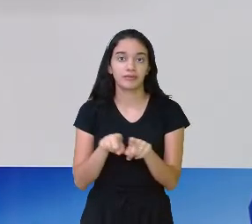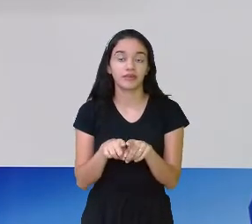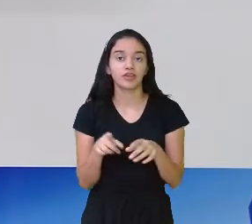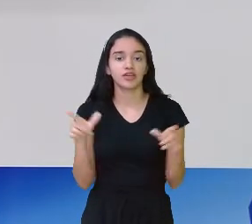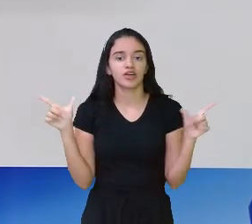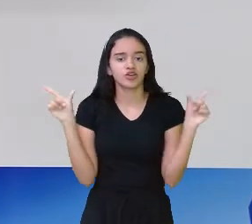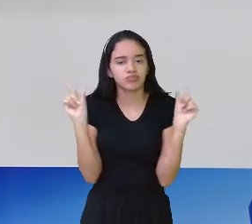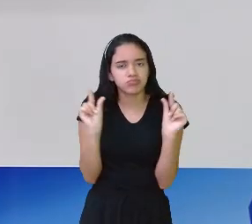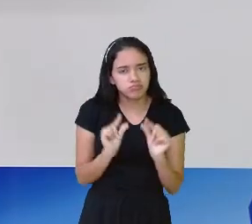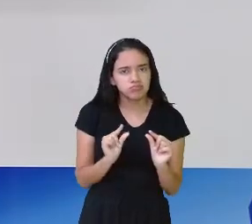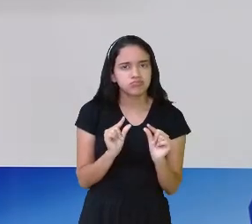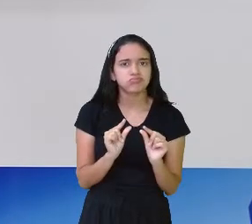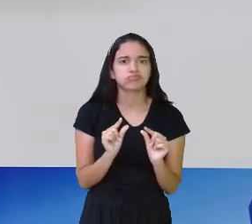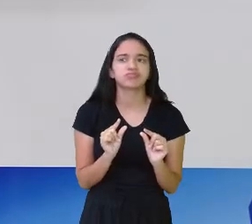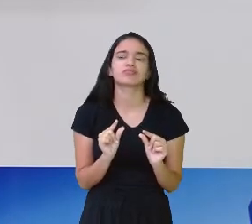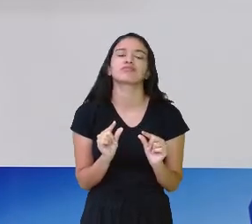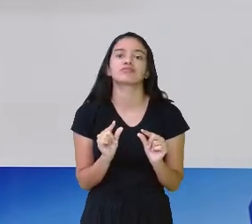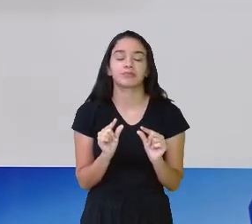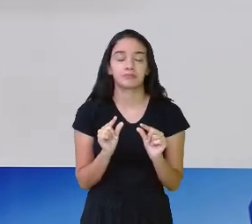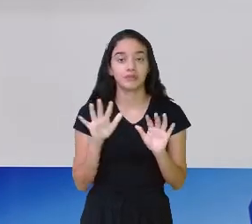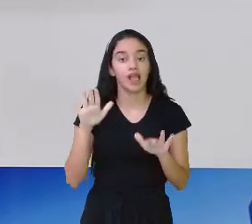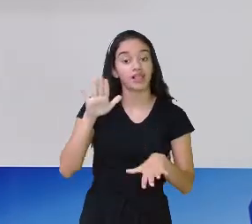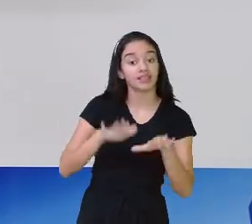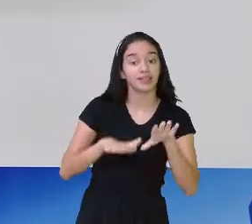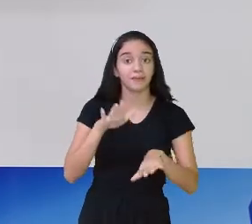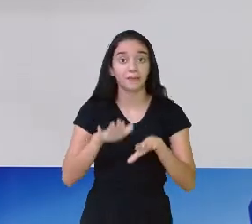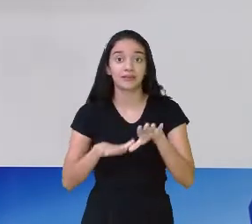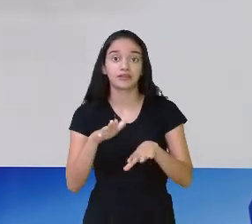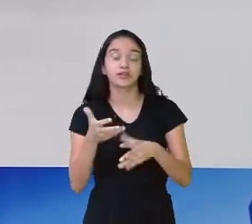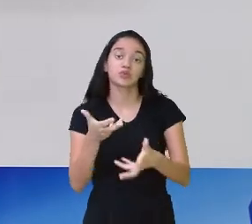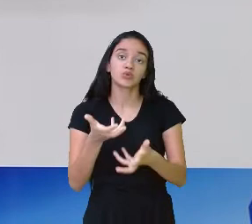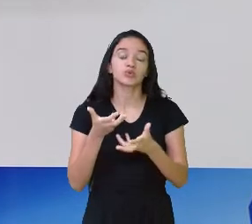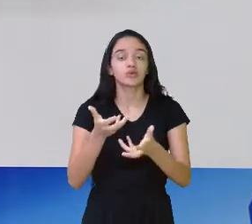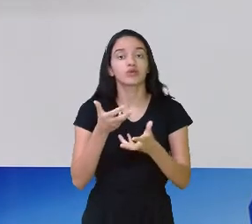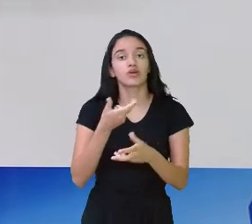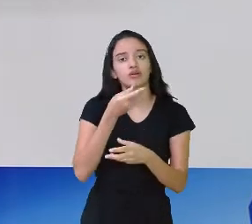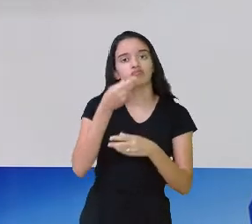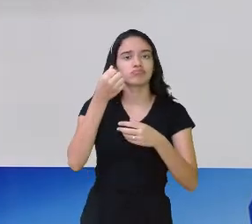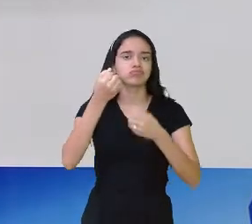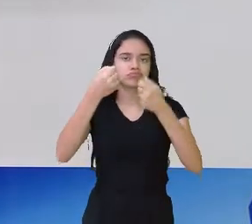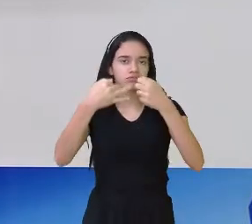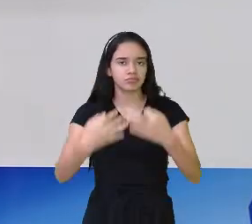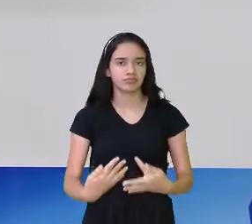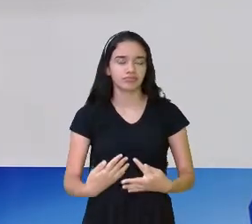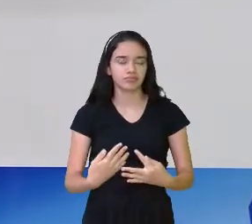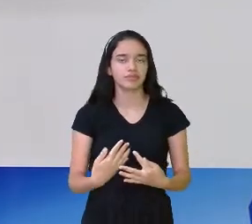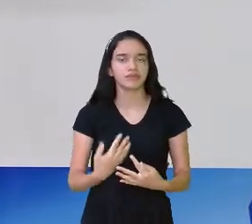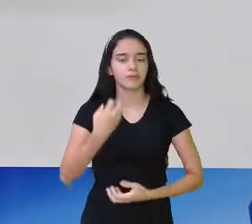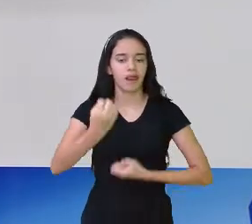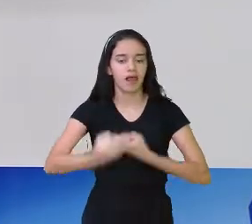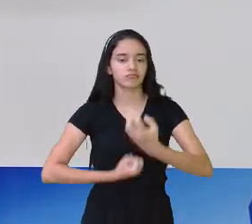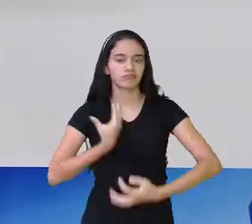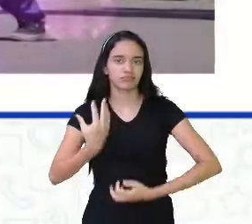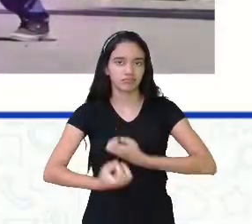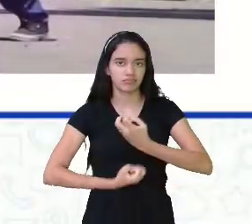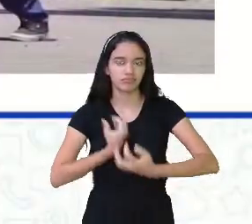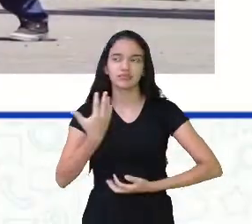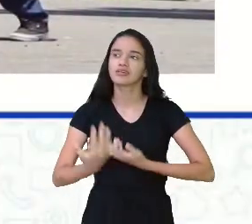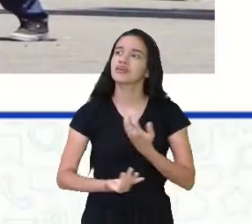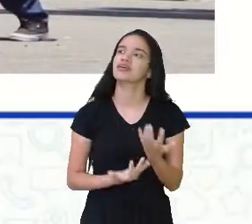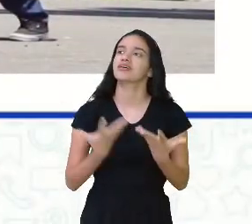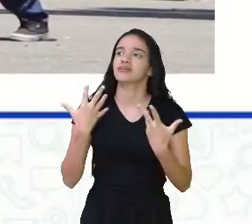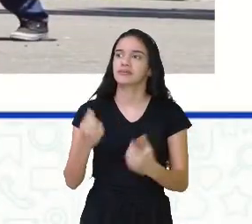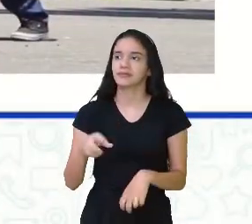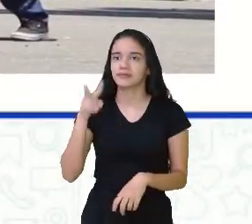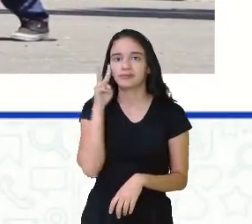ao menor possível, né? Dependendo do que eu quero dizer, expressar, né? Vamos ver um